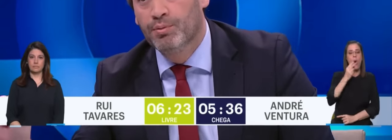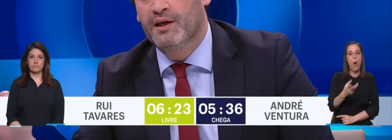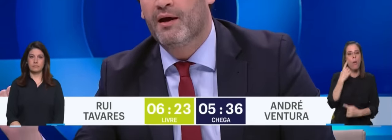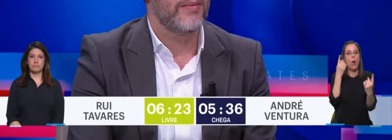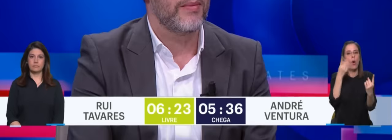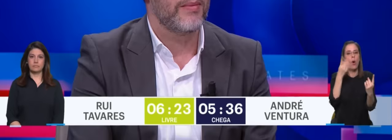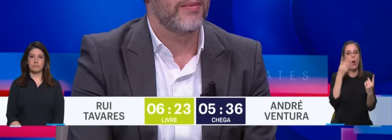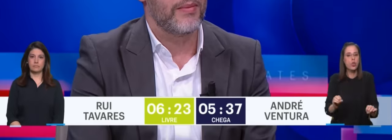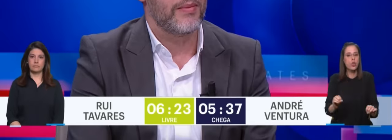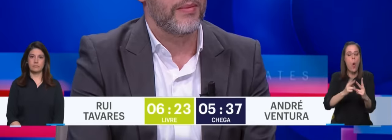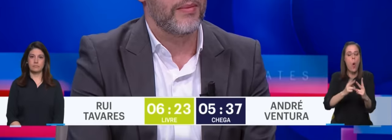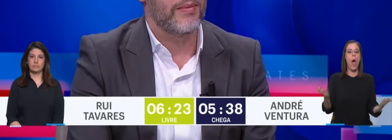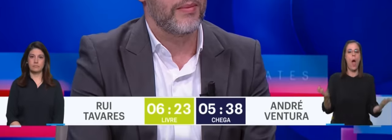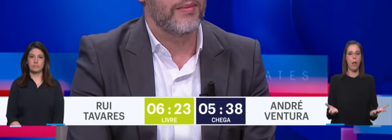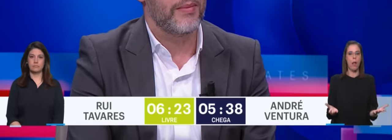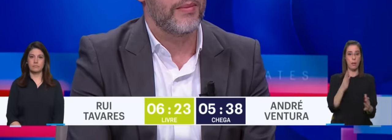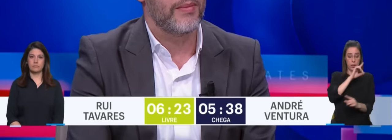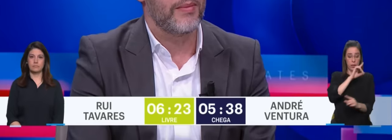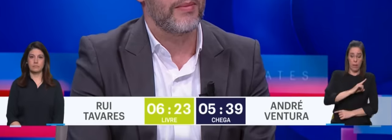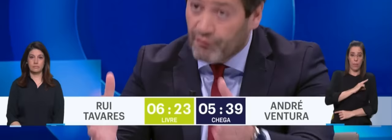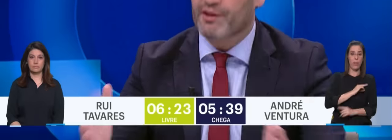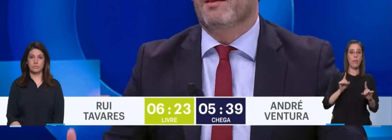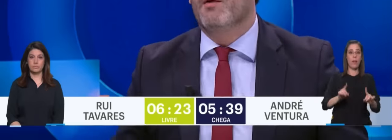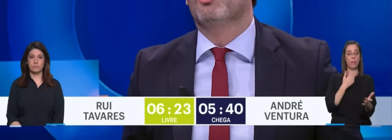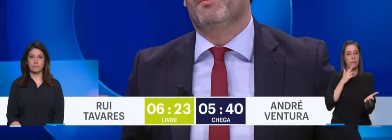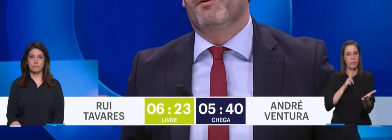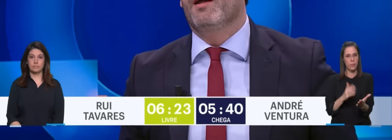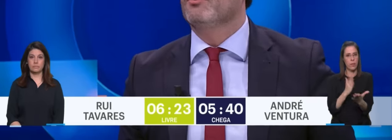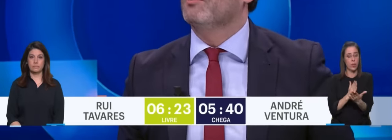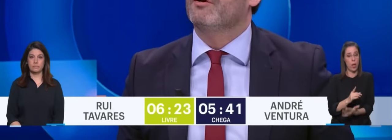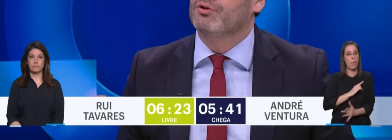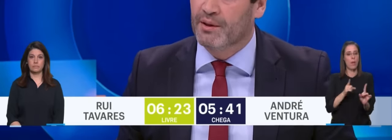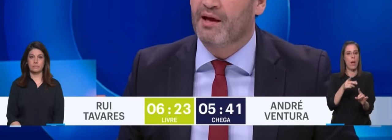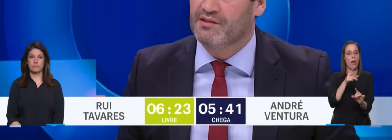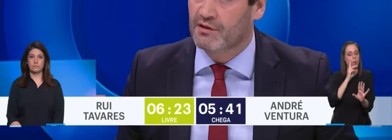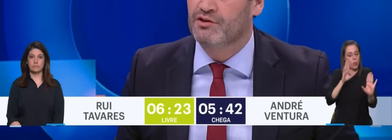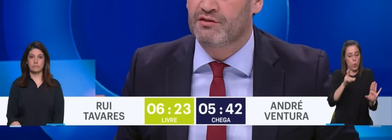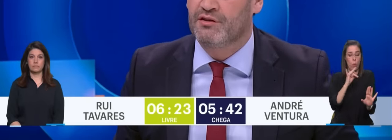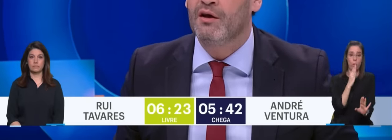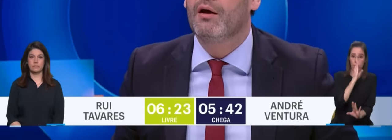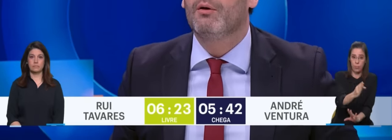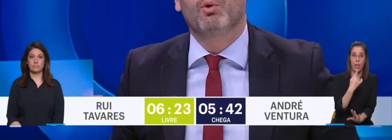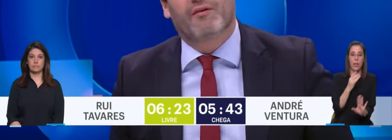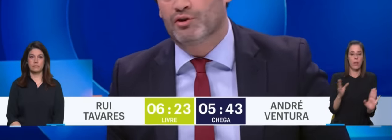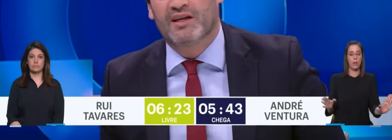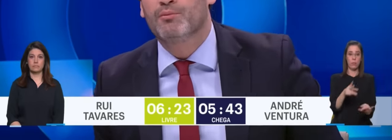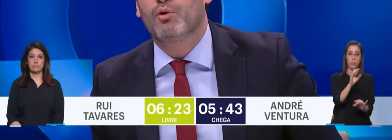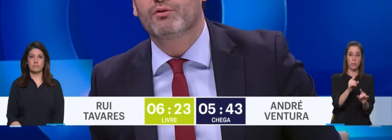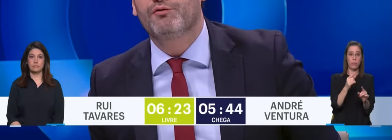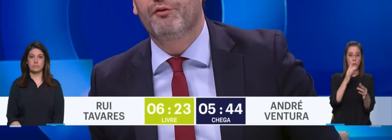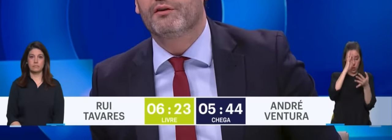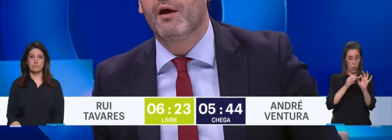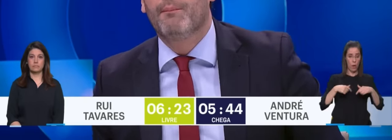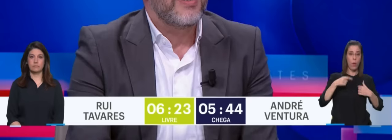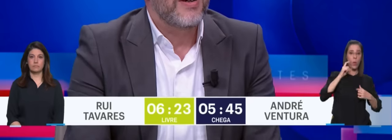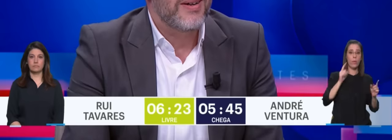é pública porque se for privada e se for verdade que é uma escola privada o Rui tavas desculpe lá a dizer-lhe Isto assim o Rui tavas não tá a ser muito coerente